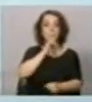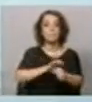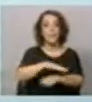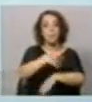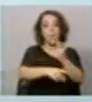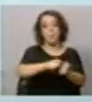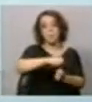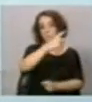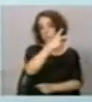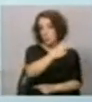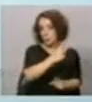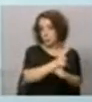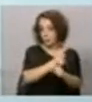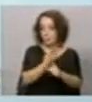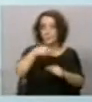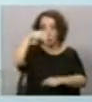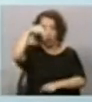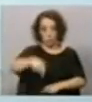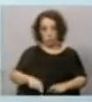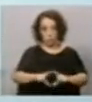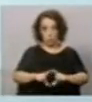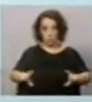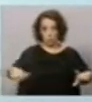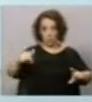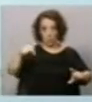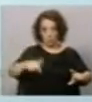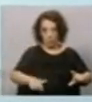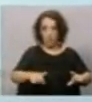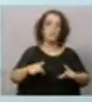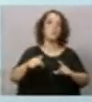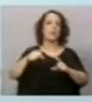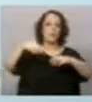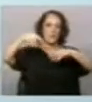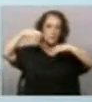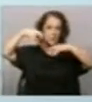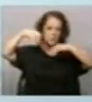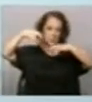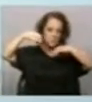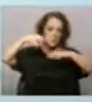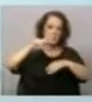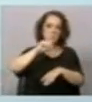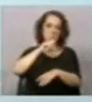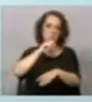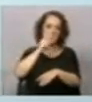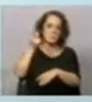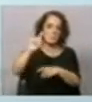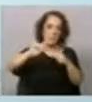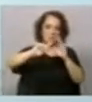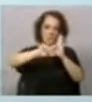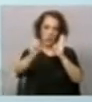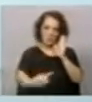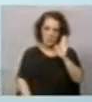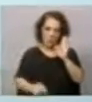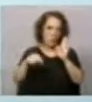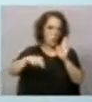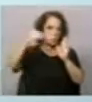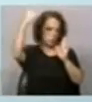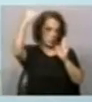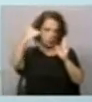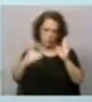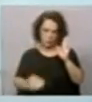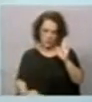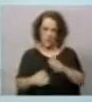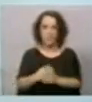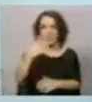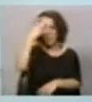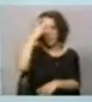metros. Quanto à zona sul, aqui períodos de muita nebulosidade, aguaceiros, possivelmente acompanhados de trovoada ao longo de todo o dia, temperaturas subal